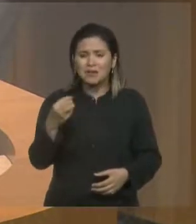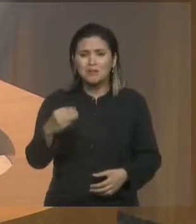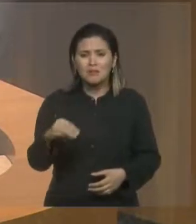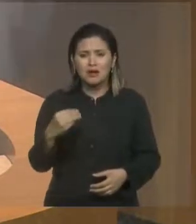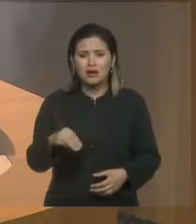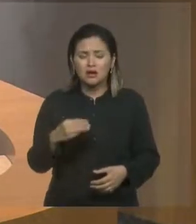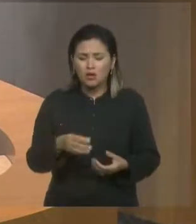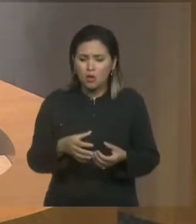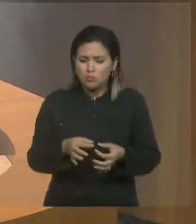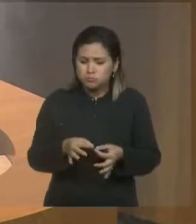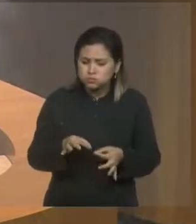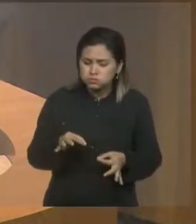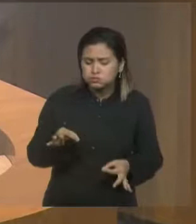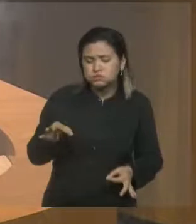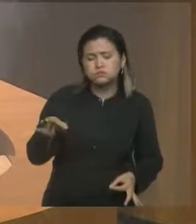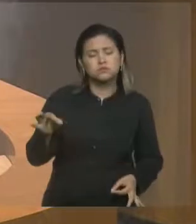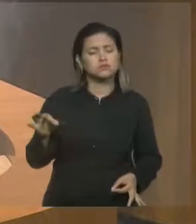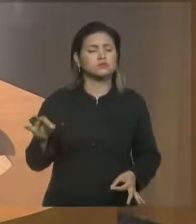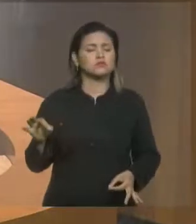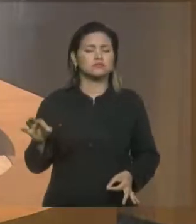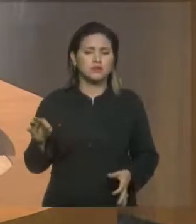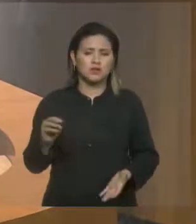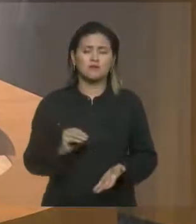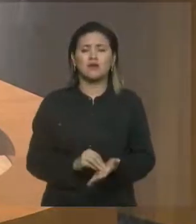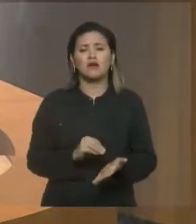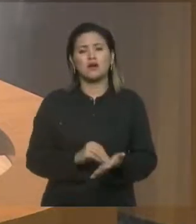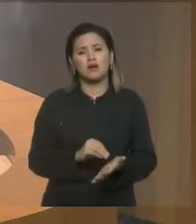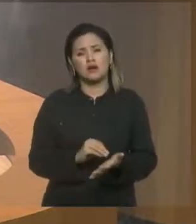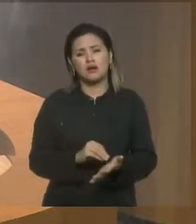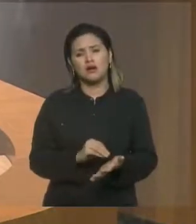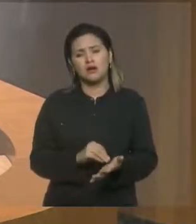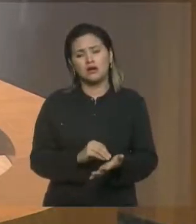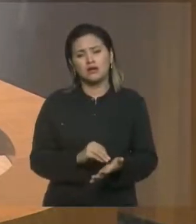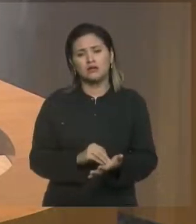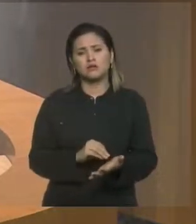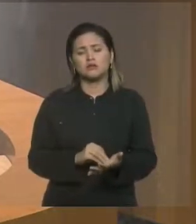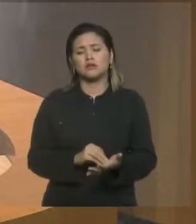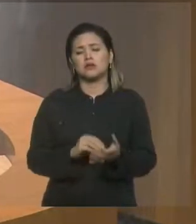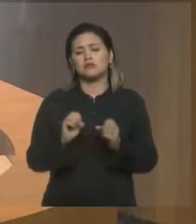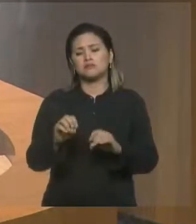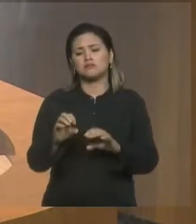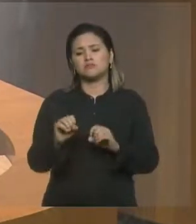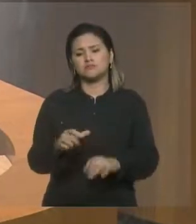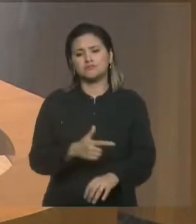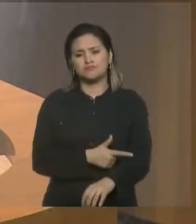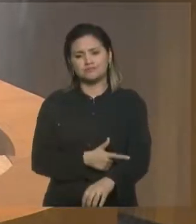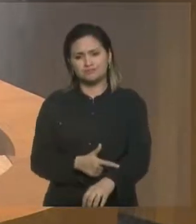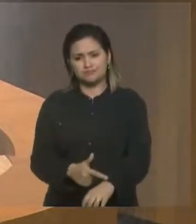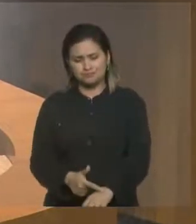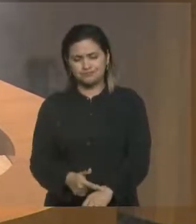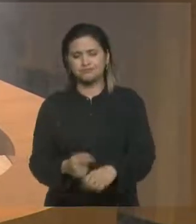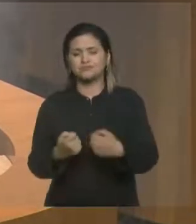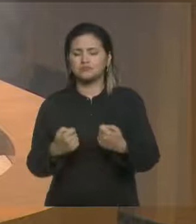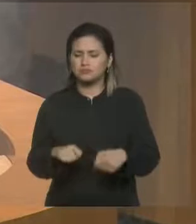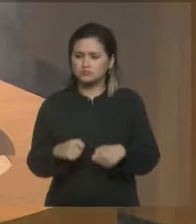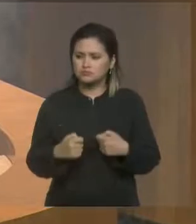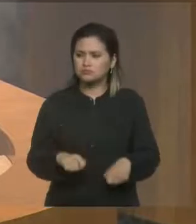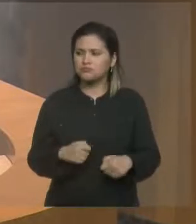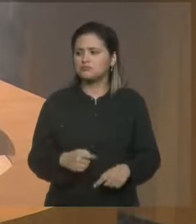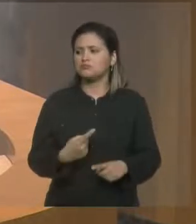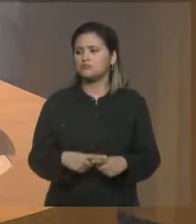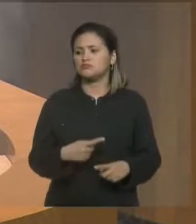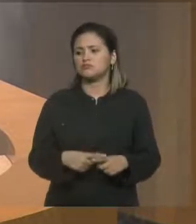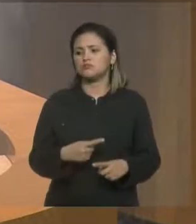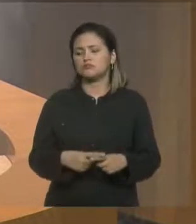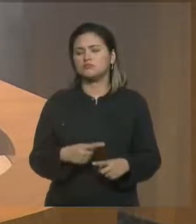larga escala, educação em saúde. Civilidade, a gente precisa disso cada vez mais no Estado, para que o paciente, quando tem